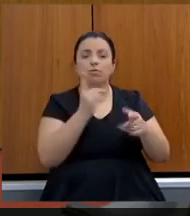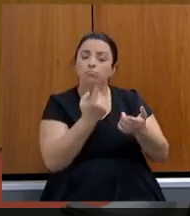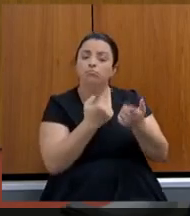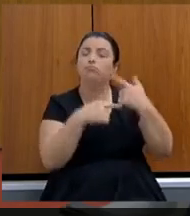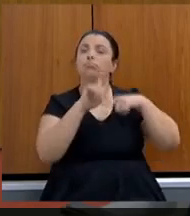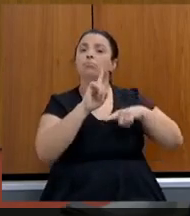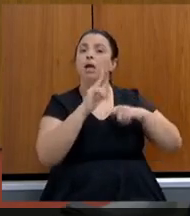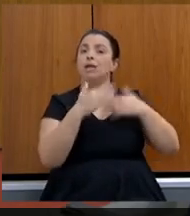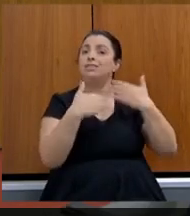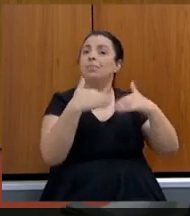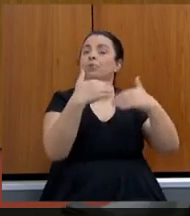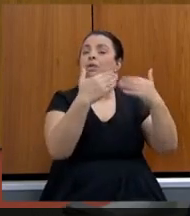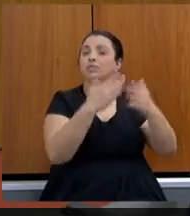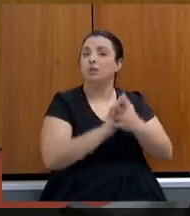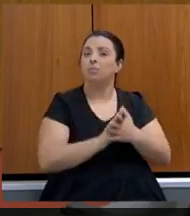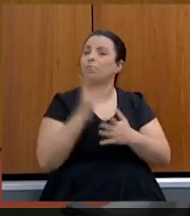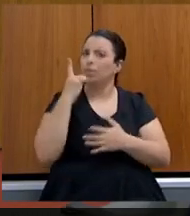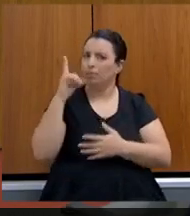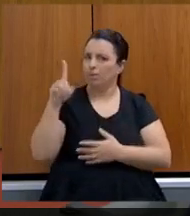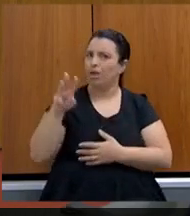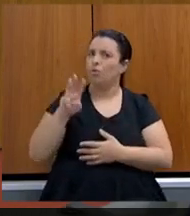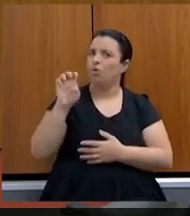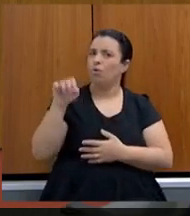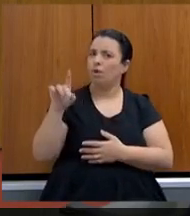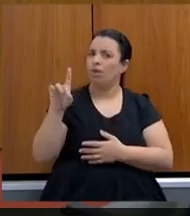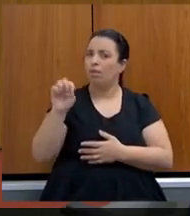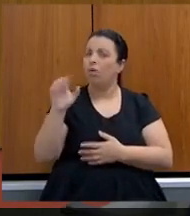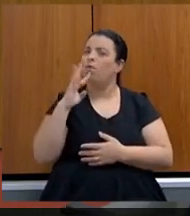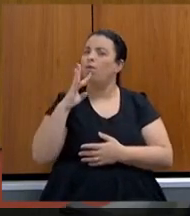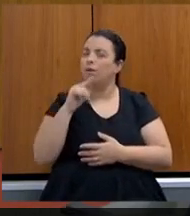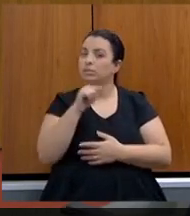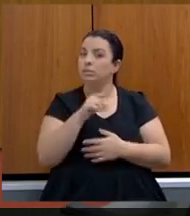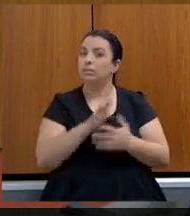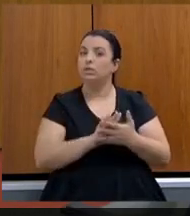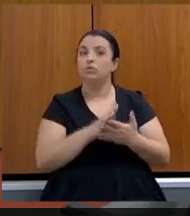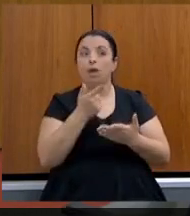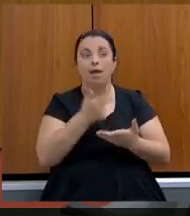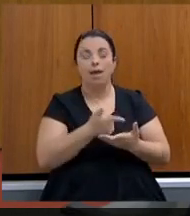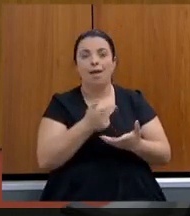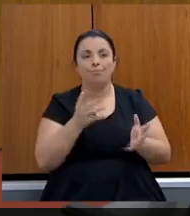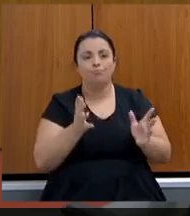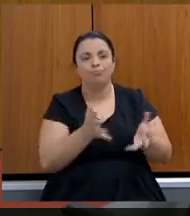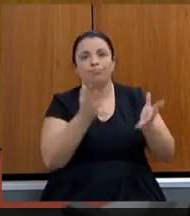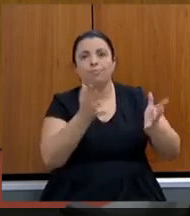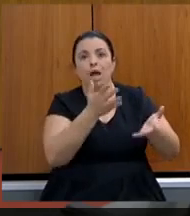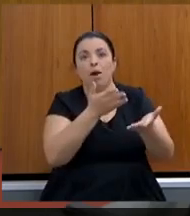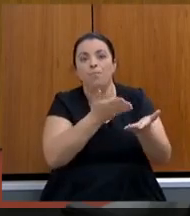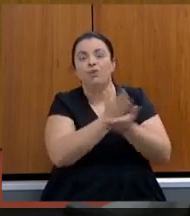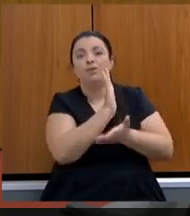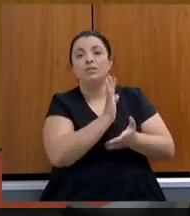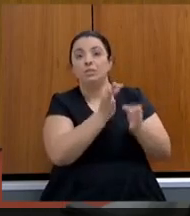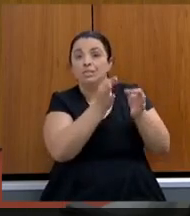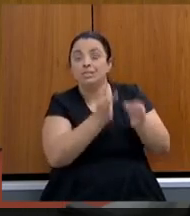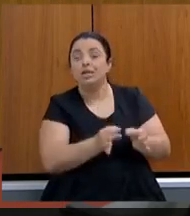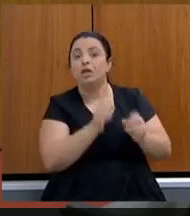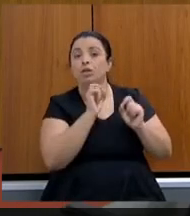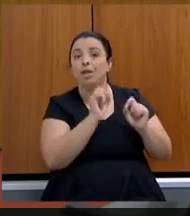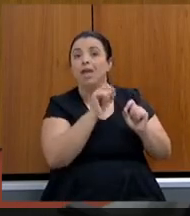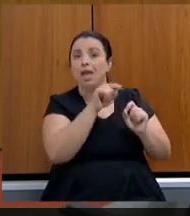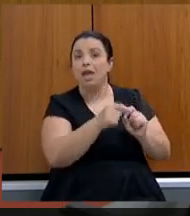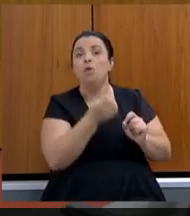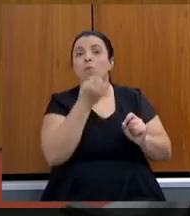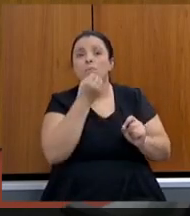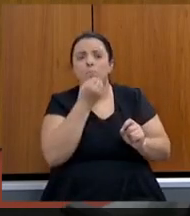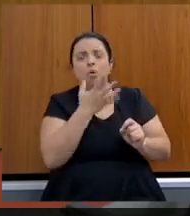conheço muito muito bem também para trabalhar com essa Progressão de aprovação tendo a certeza de que esses Estudantes estão fazendo